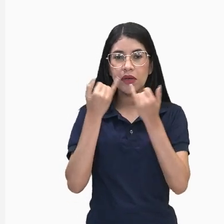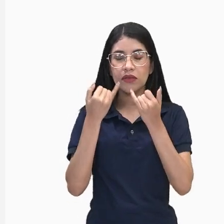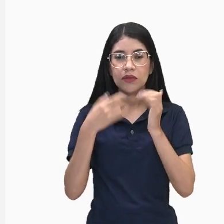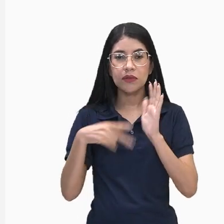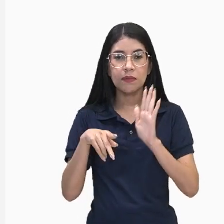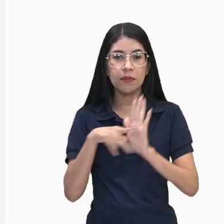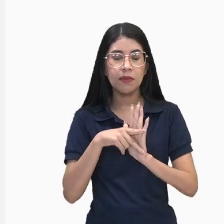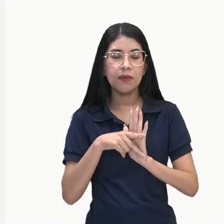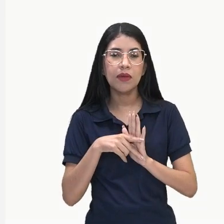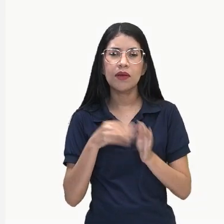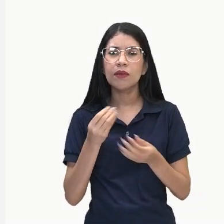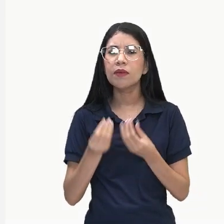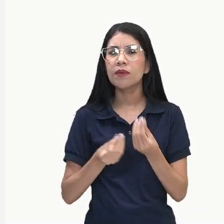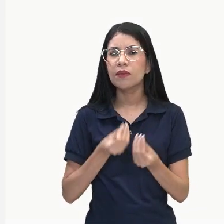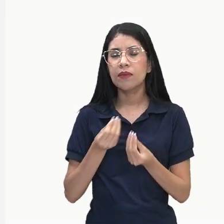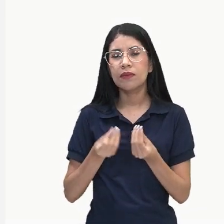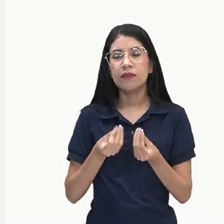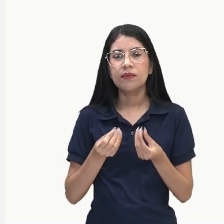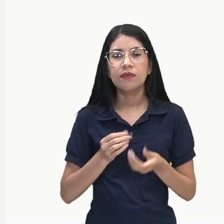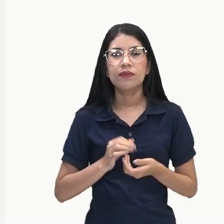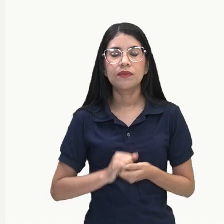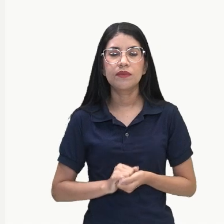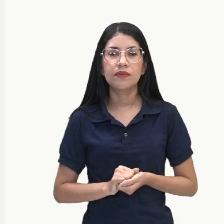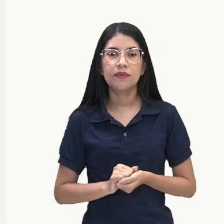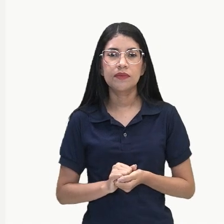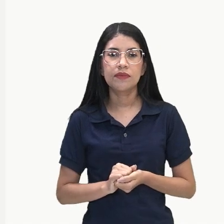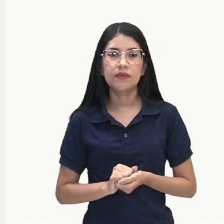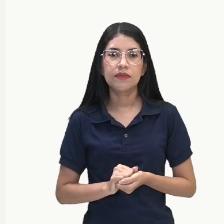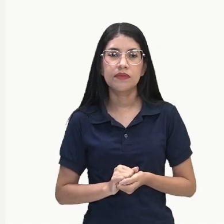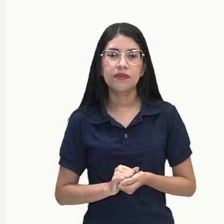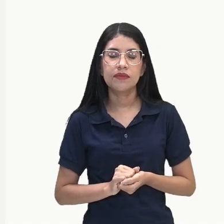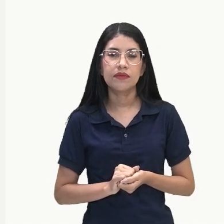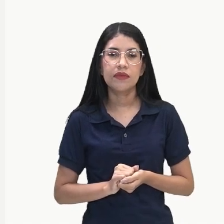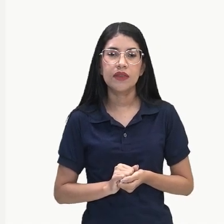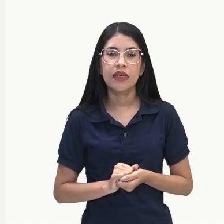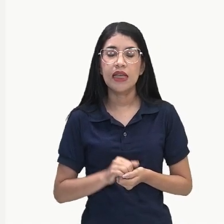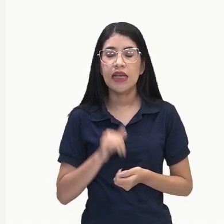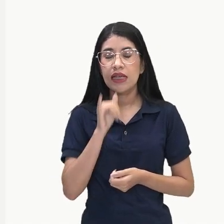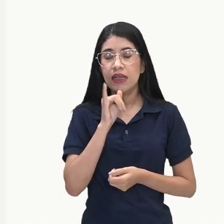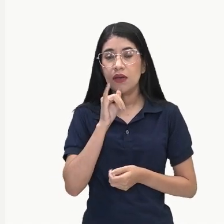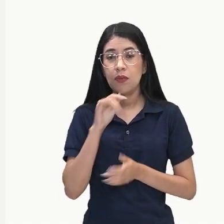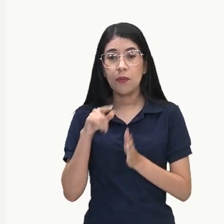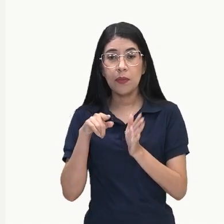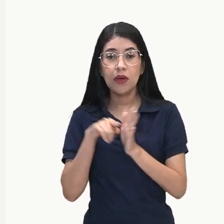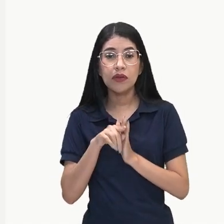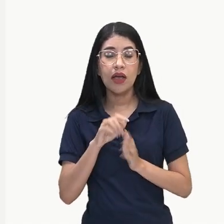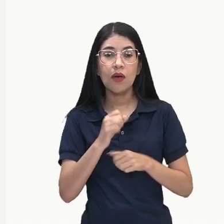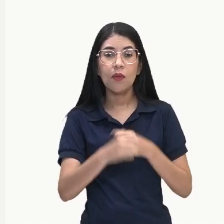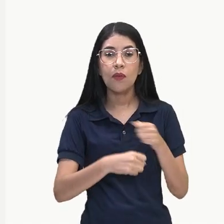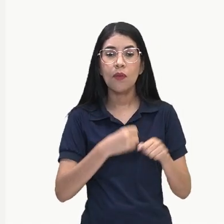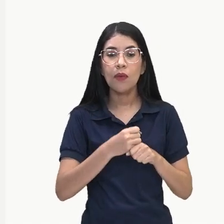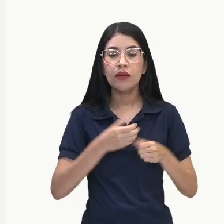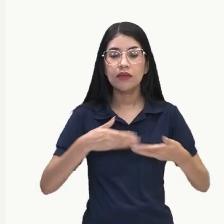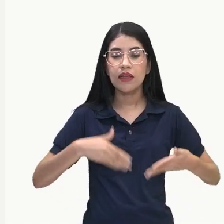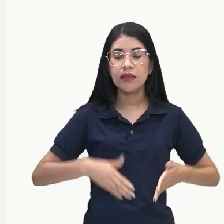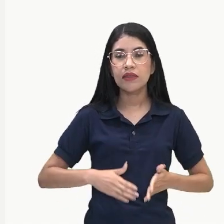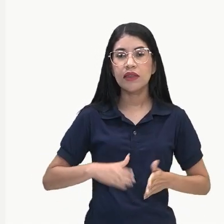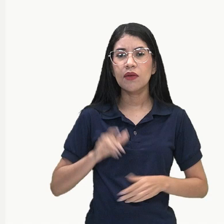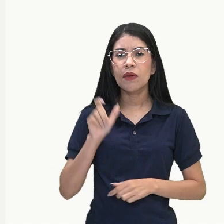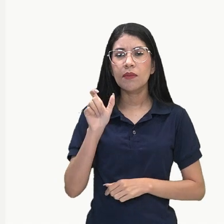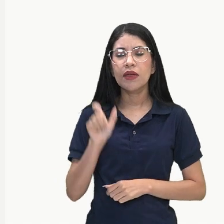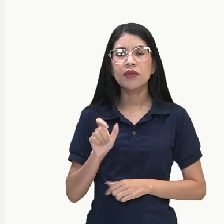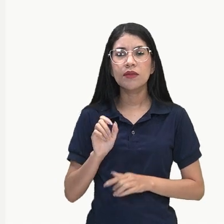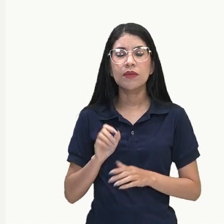específicas. Como assim, teacher? Então, se perguntaram para você que ano a pessoa nasceu, né? Tá escrito lá,